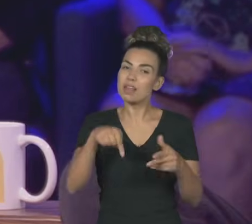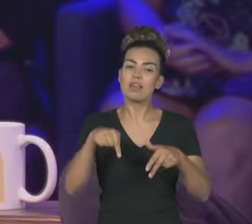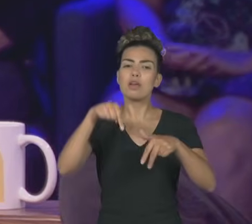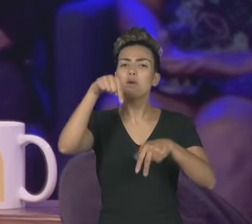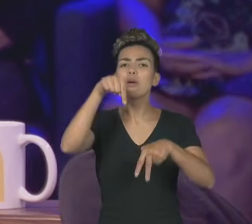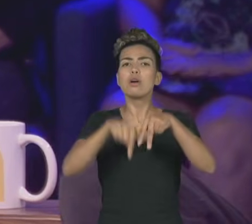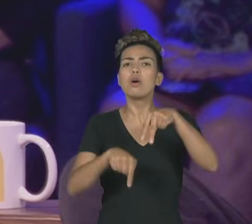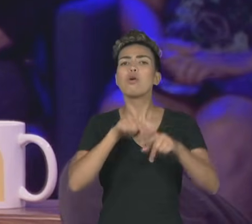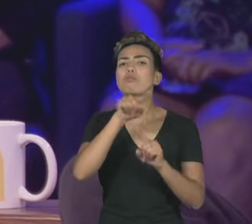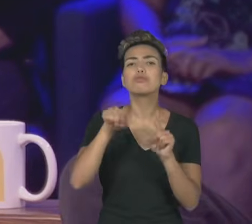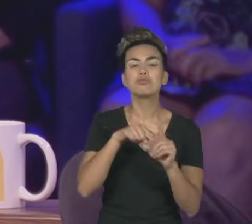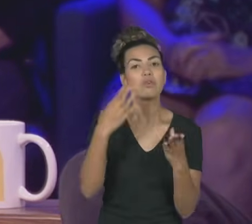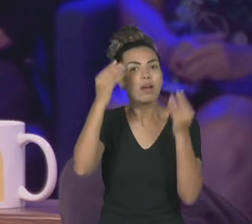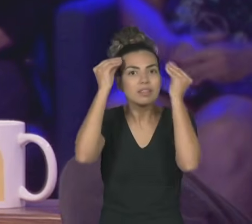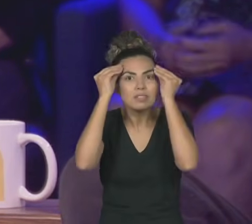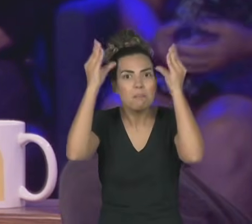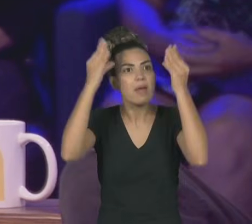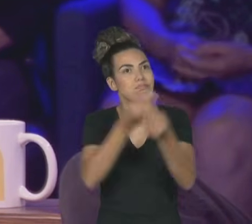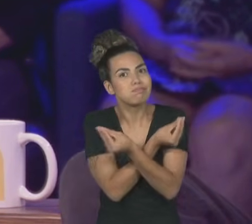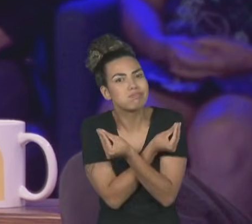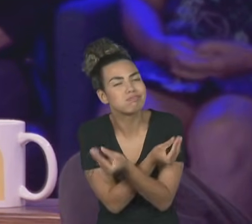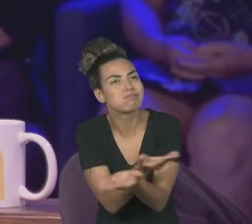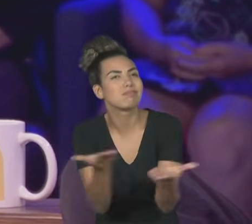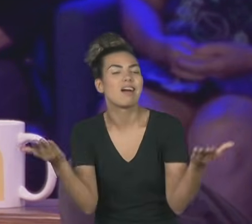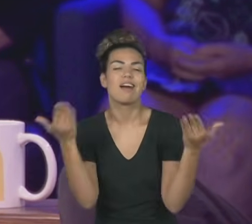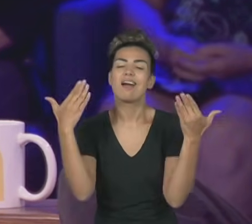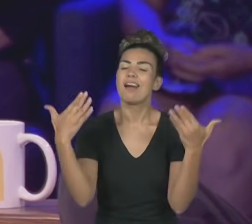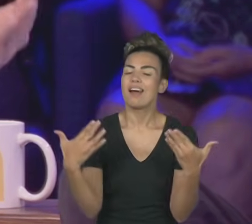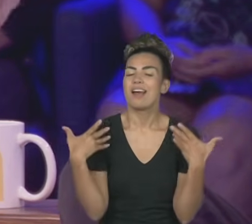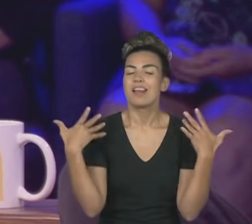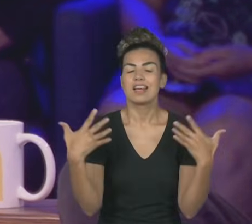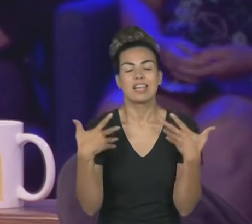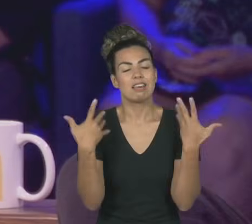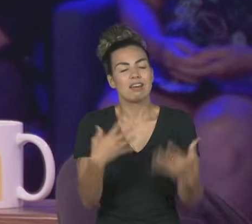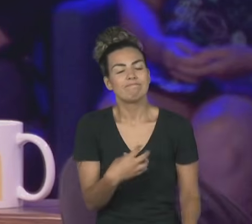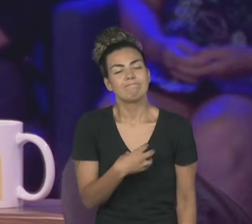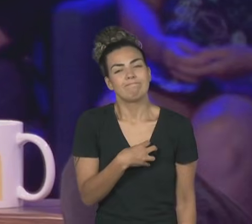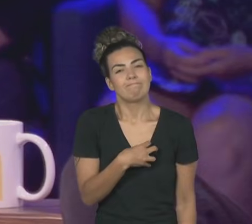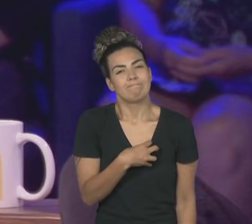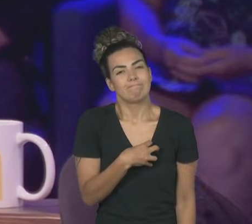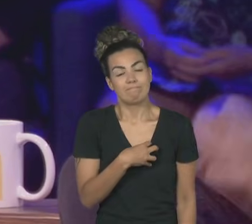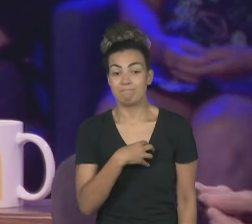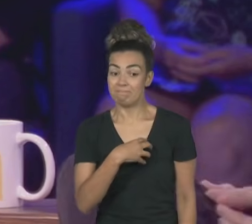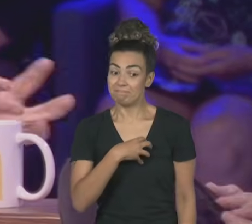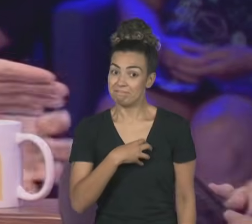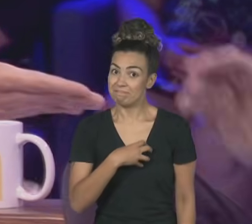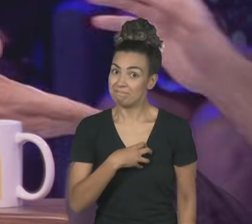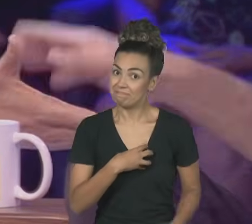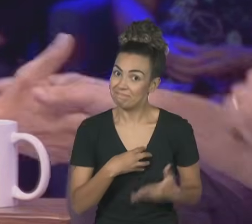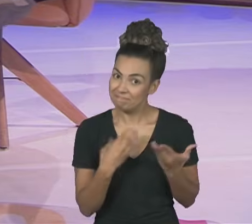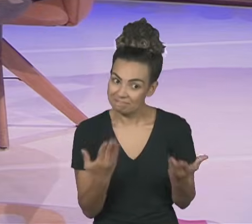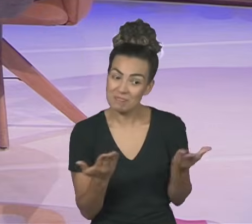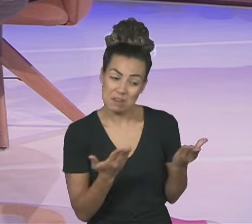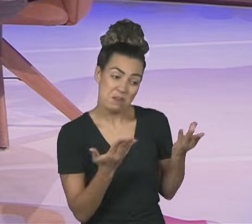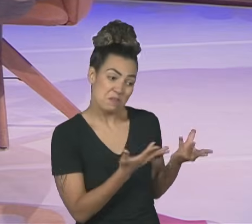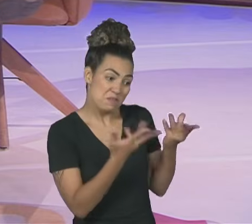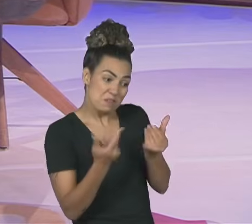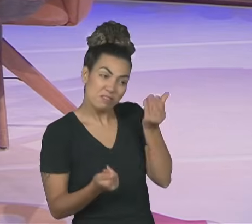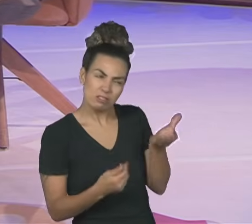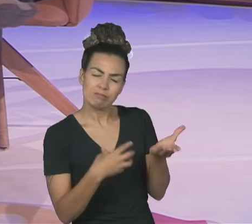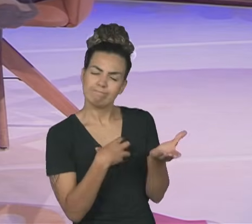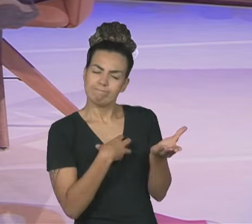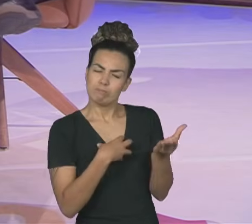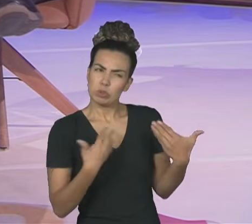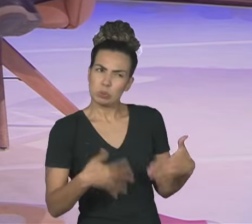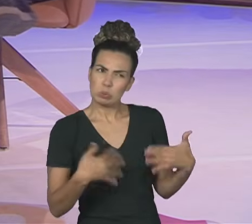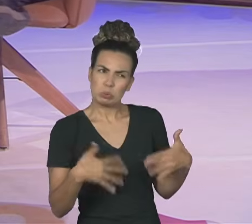leva alegria, que leva profundidade. Por isso que a gente convidou aqui um homem profundo. Sou seu fã, Christian.